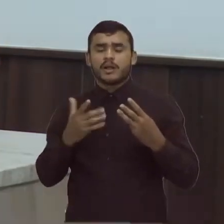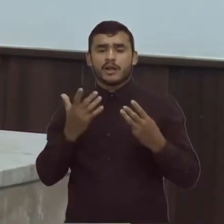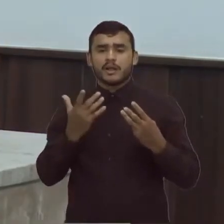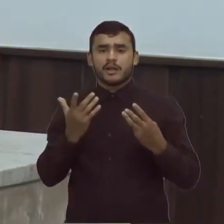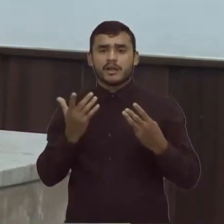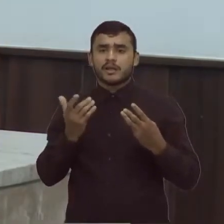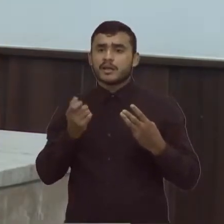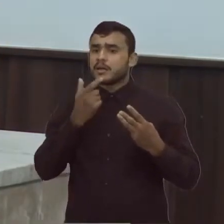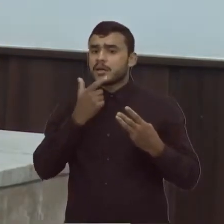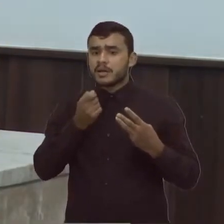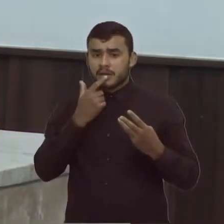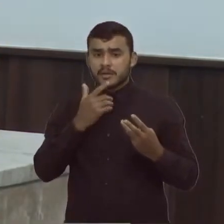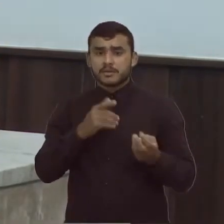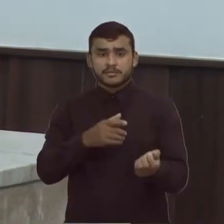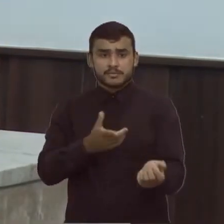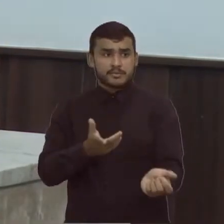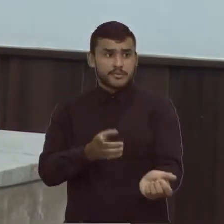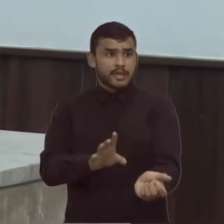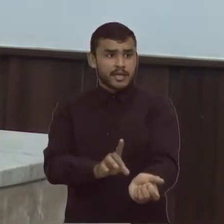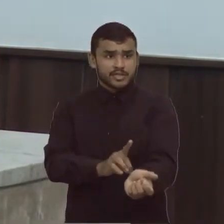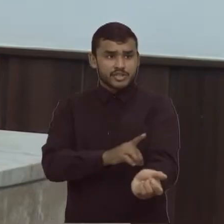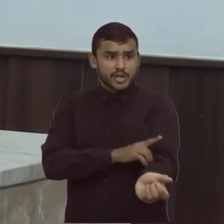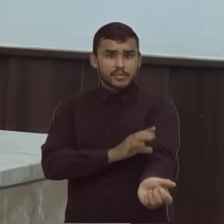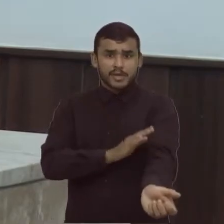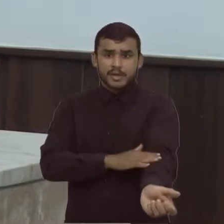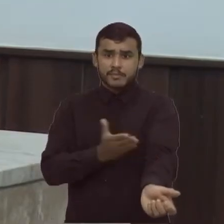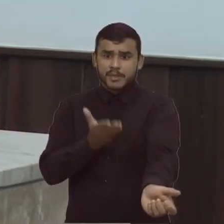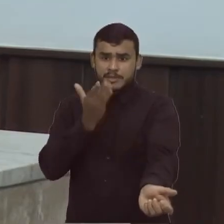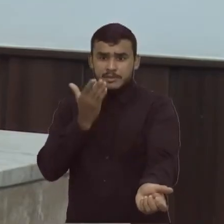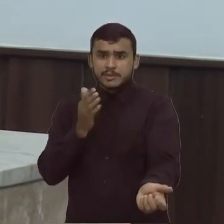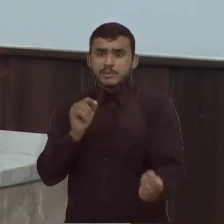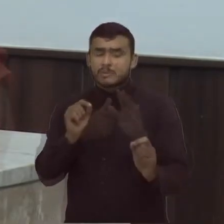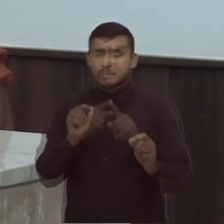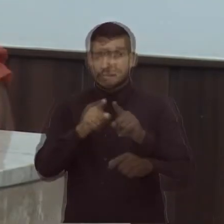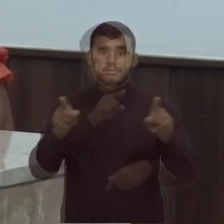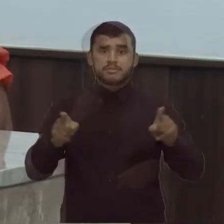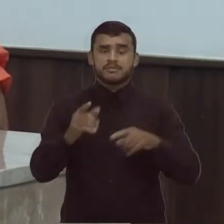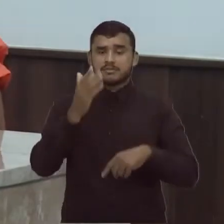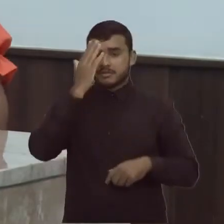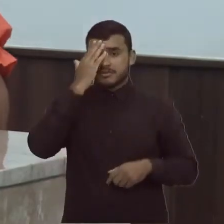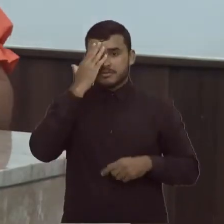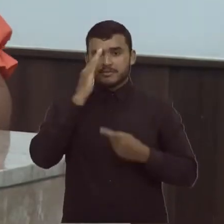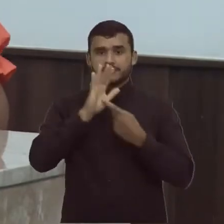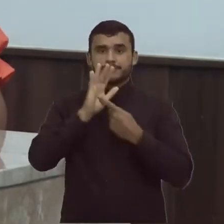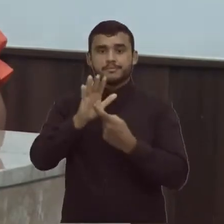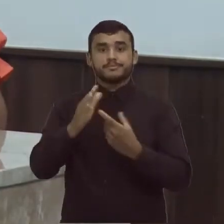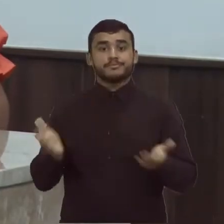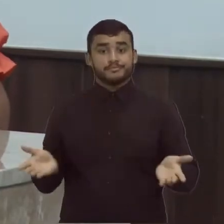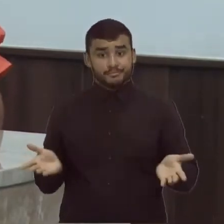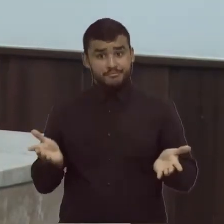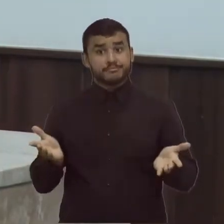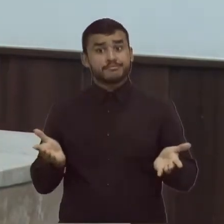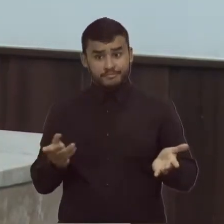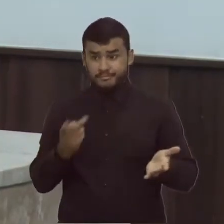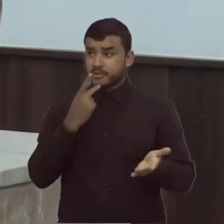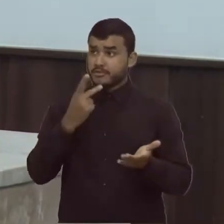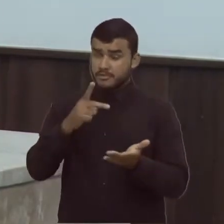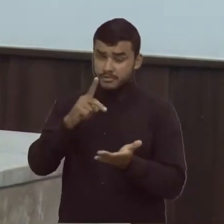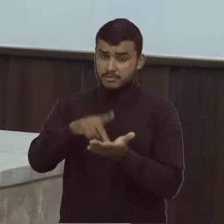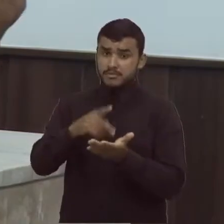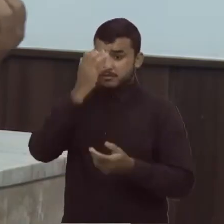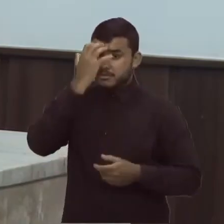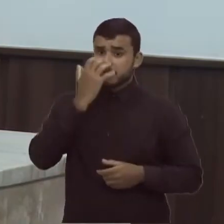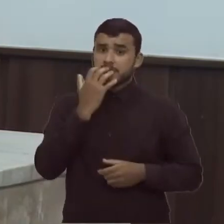de maneira Porque só quem tem uma criança autista Vereador João Guilherme sabe o quanto sofre porque assim vamos ser sincero não adianta